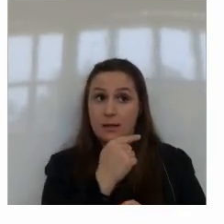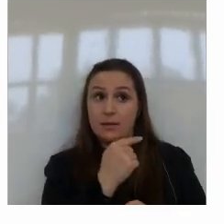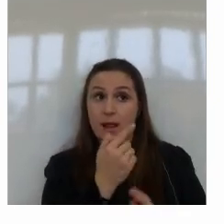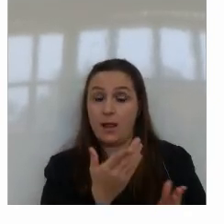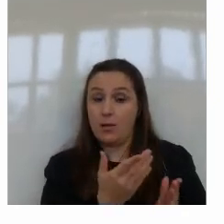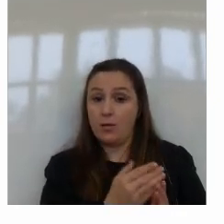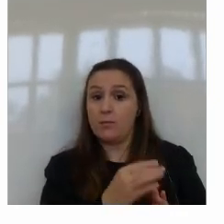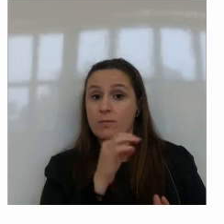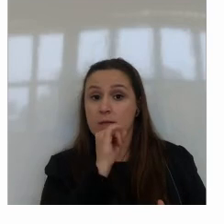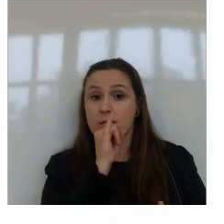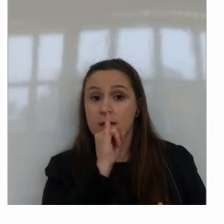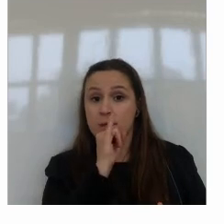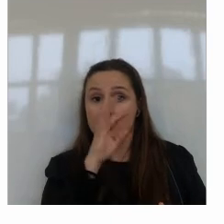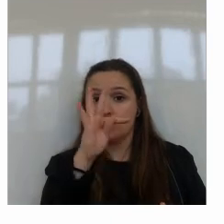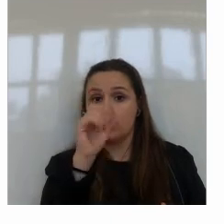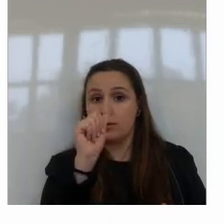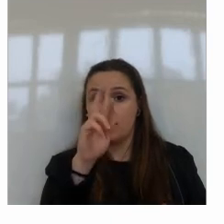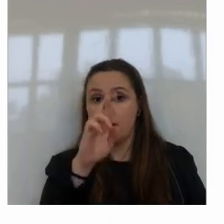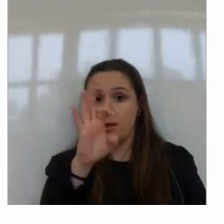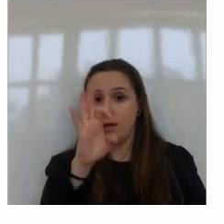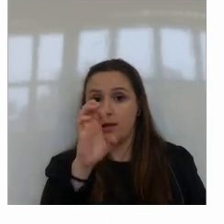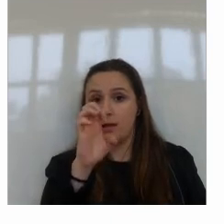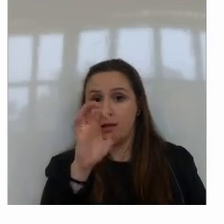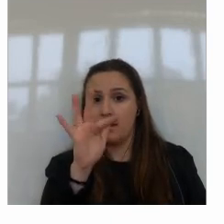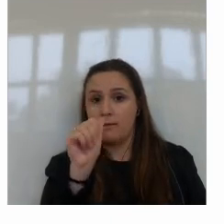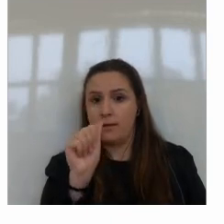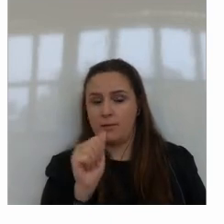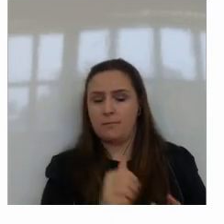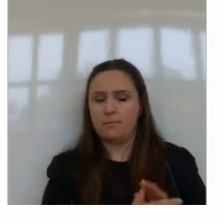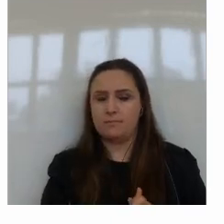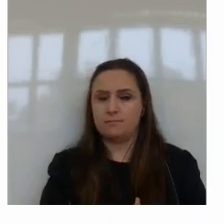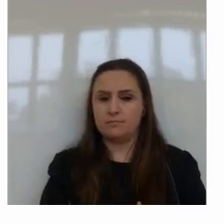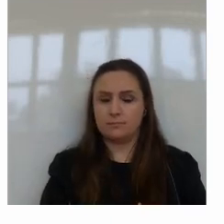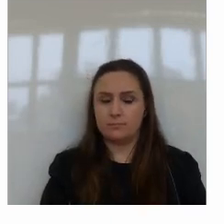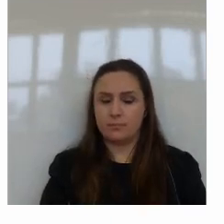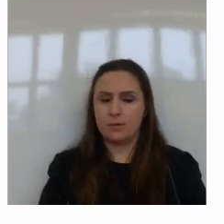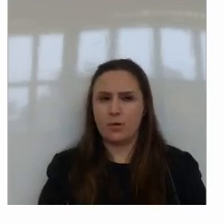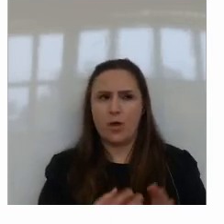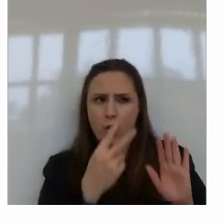fica. Aqui está a nossa tarefa exemplo.